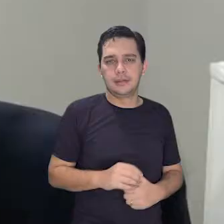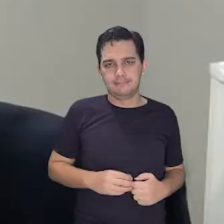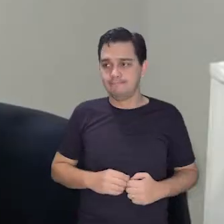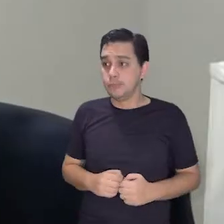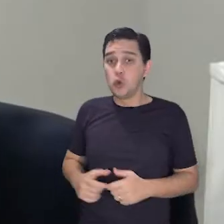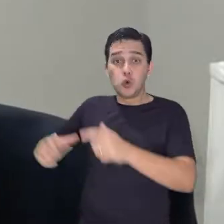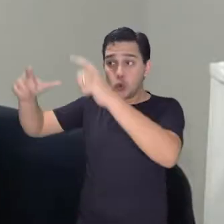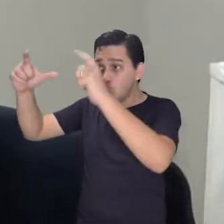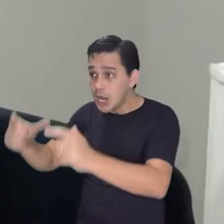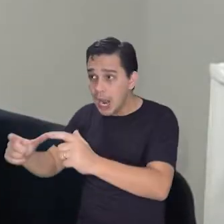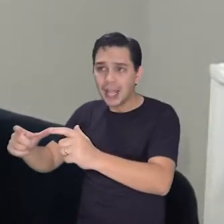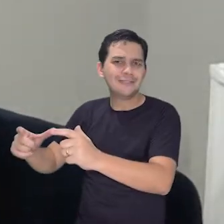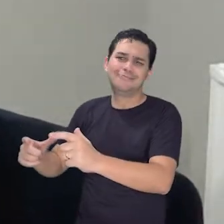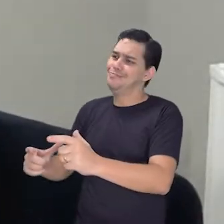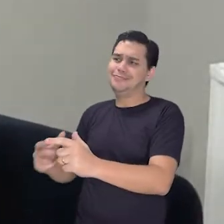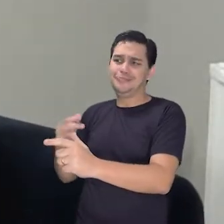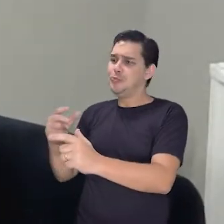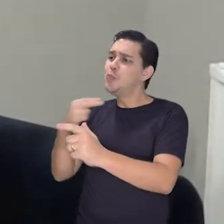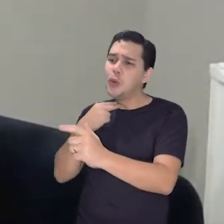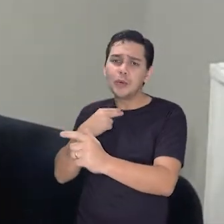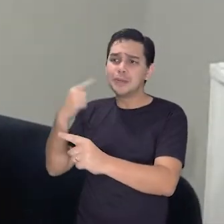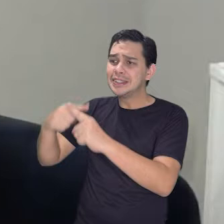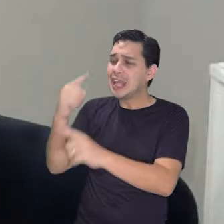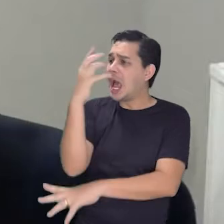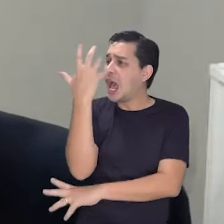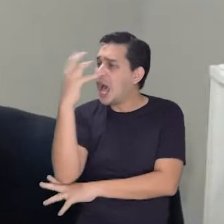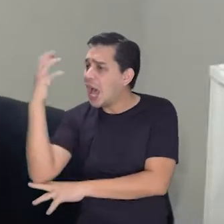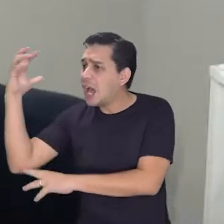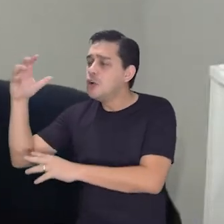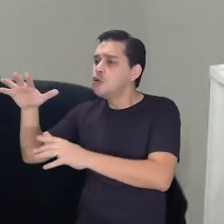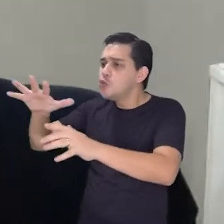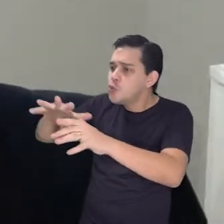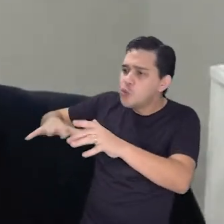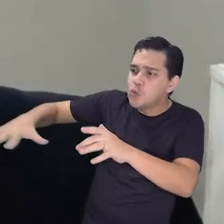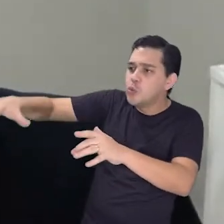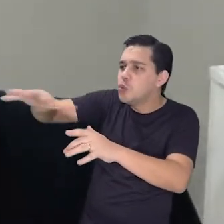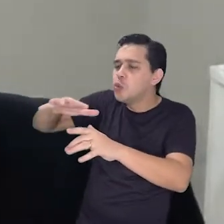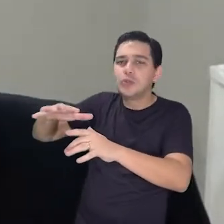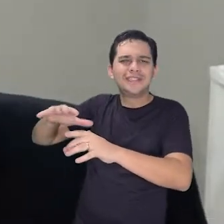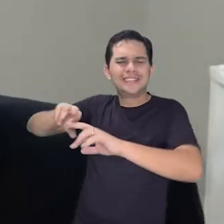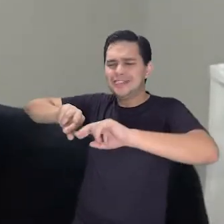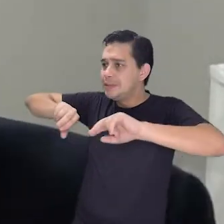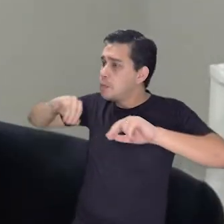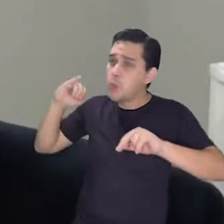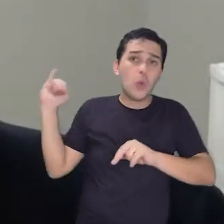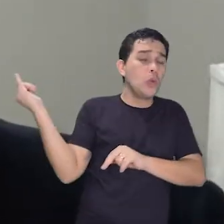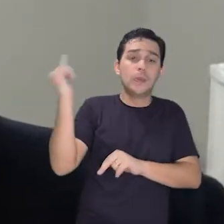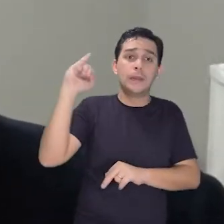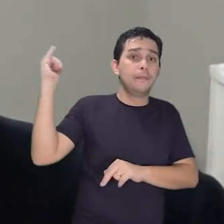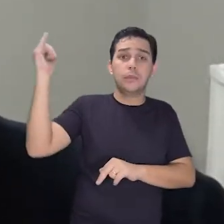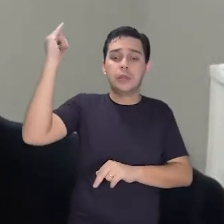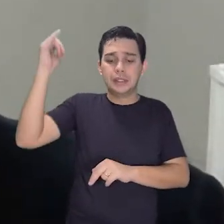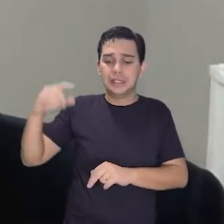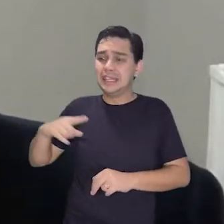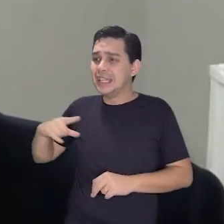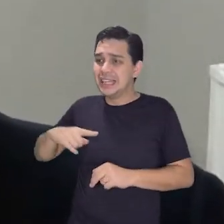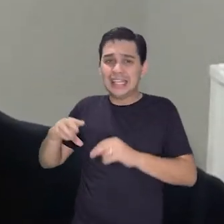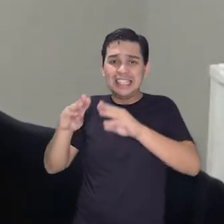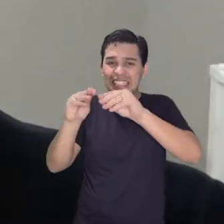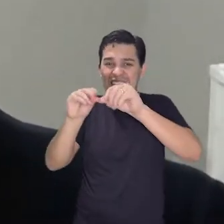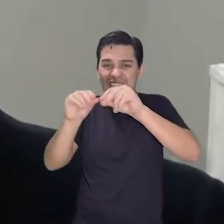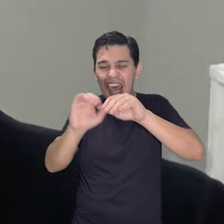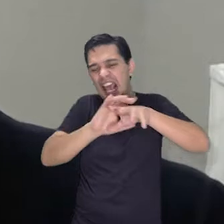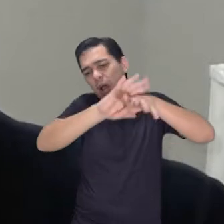no interior da zona de conservação da vida silvestre da APA de Maçambaba. É uma zona com alto valor ecológico, nós temos